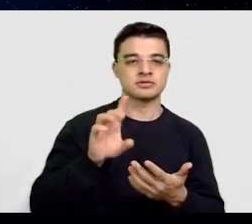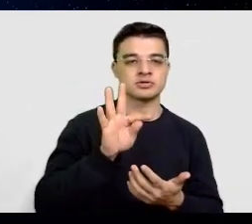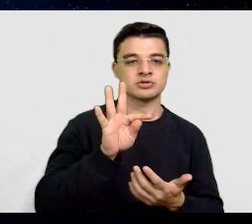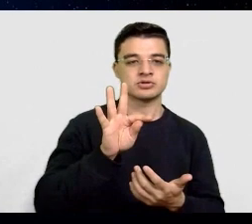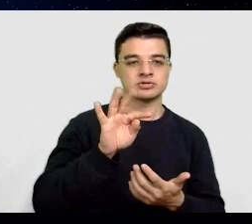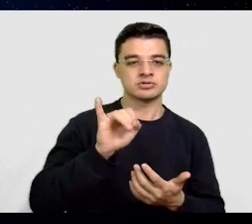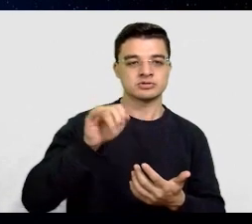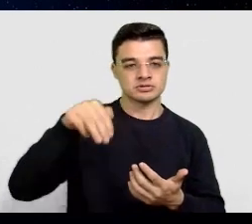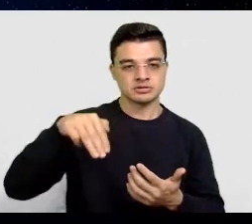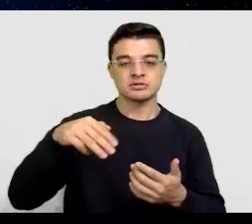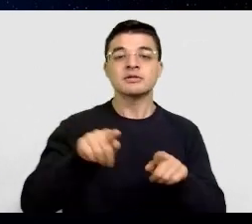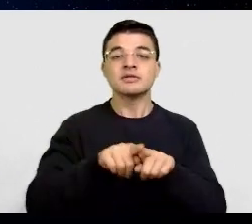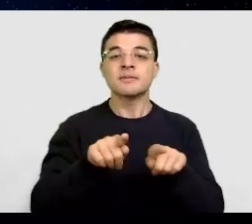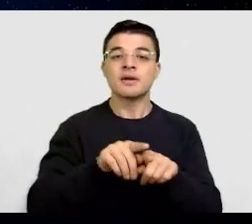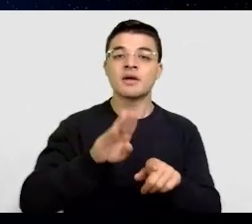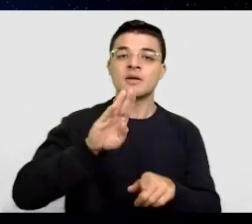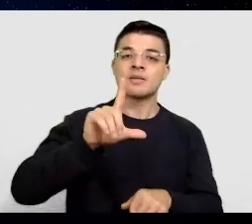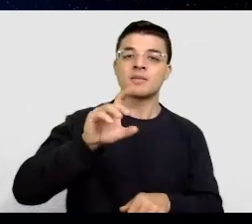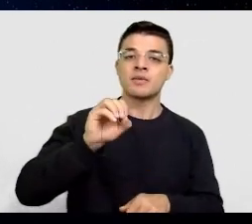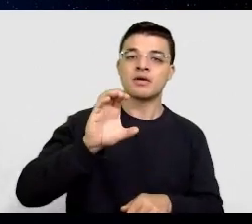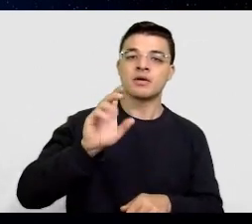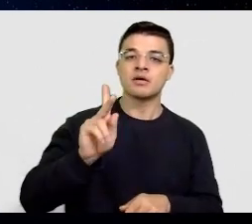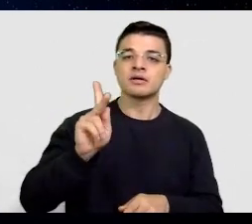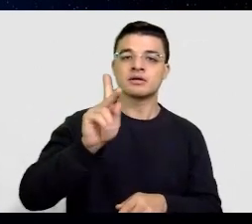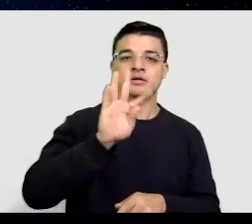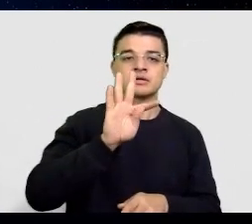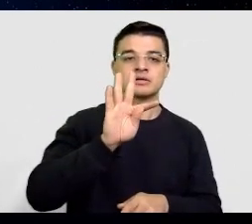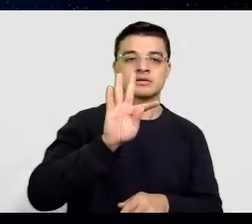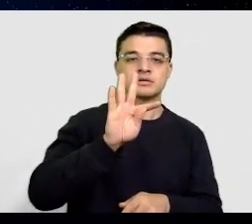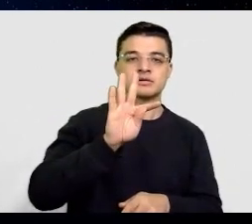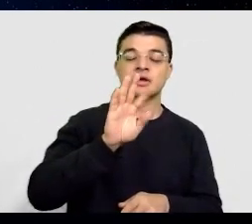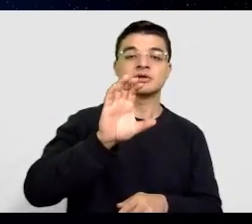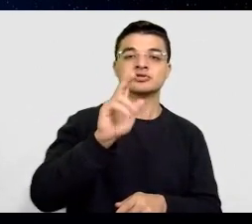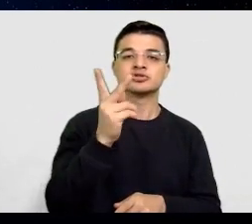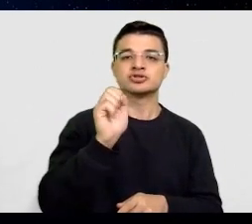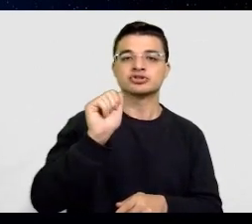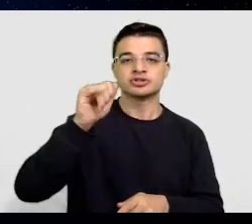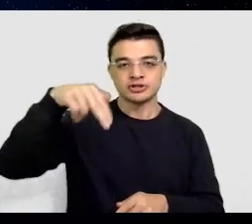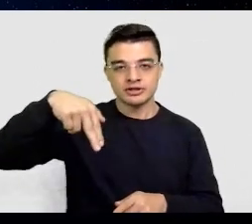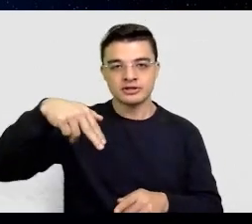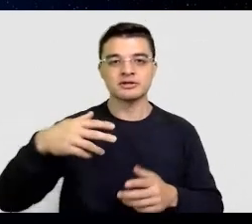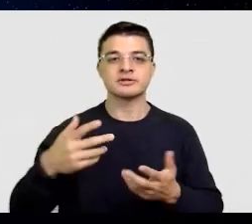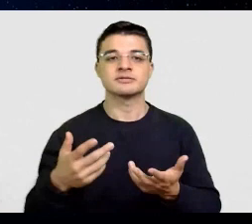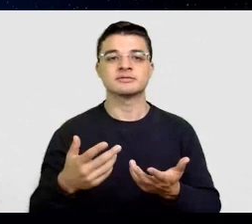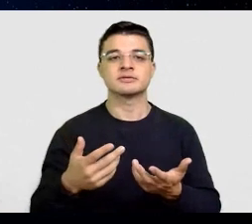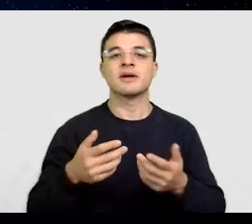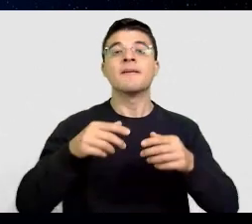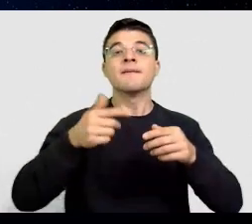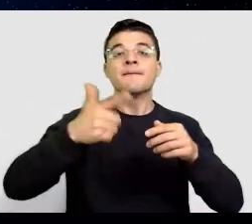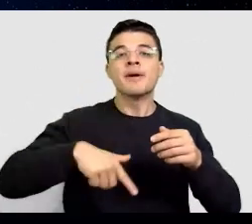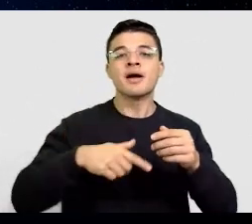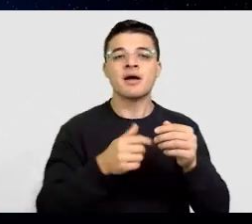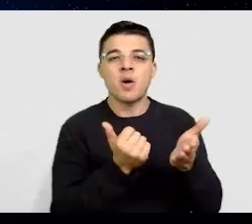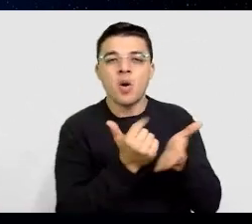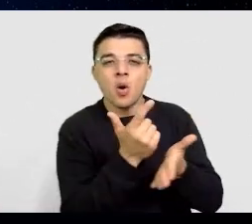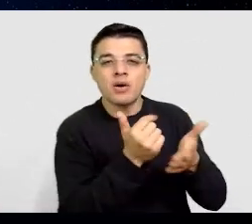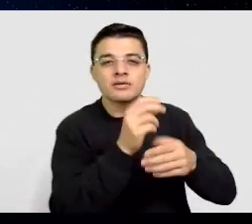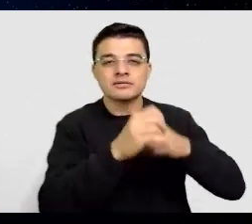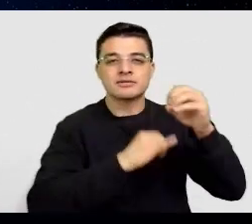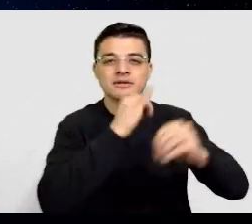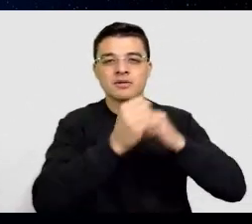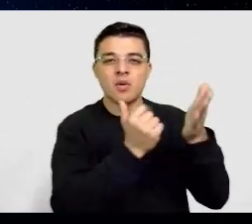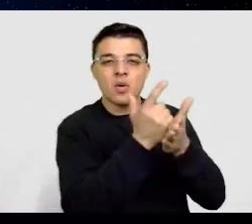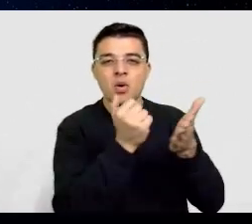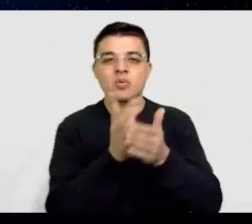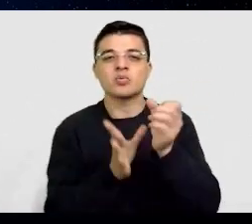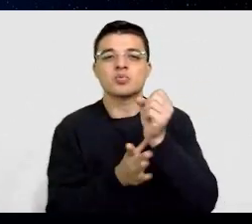sobre blockchain e segurança e auditoria de smart contract. Bom, vamos tocar que tem bastante coisa para falar